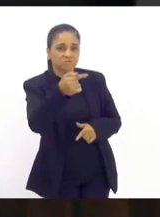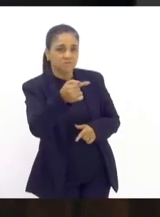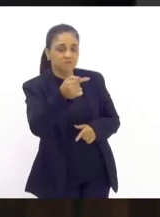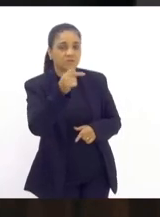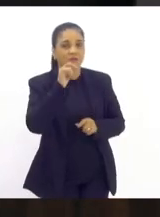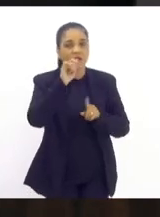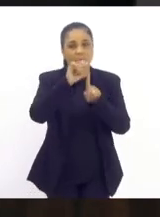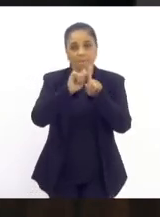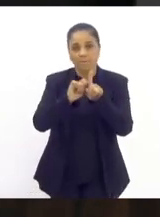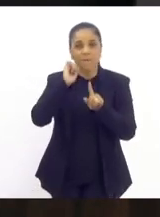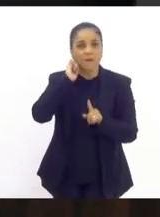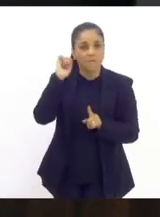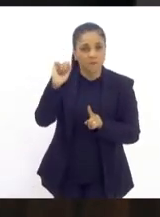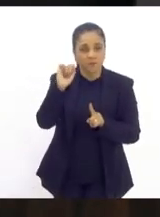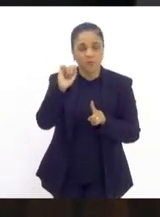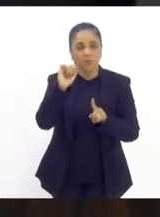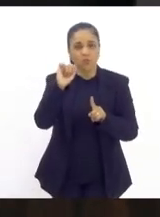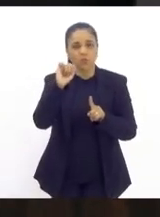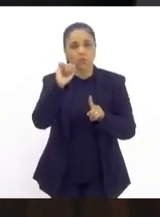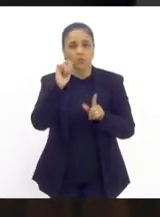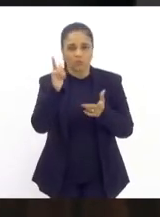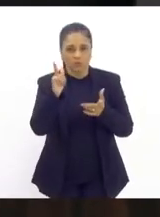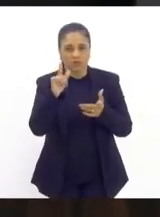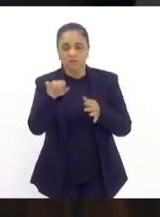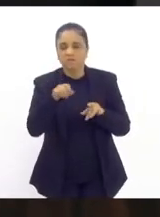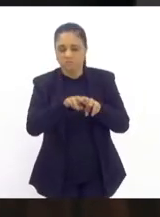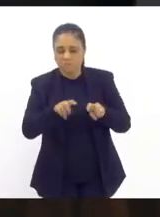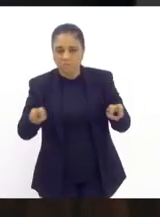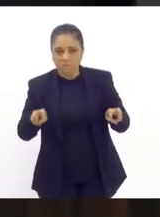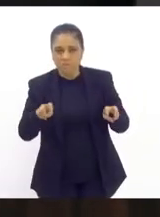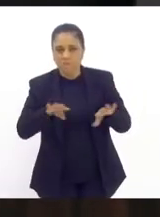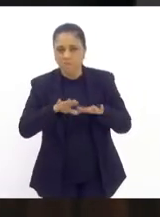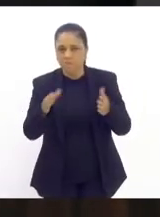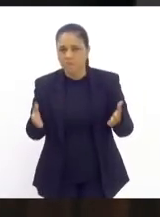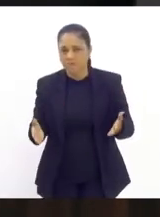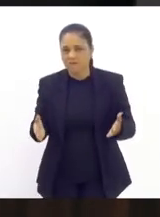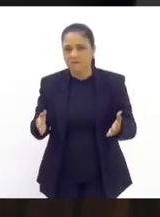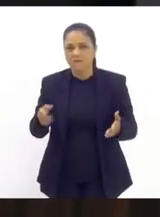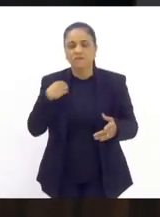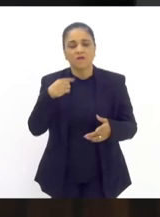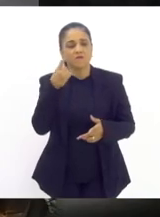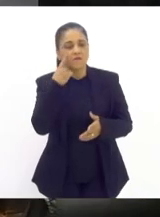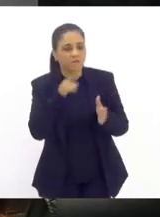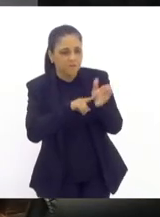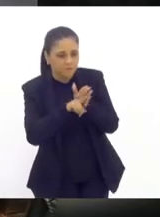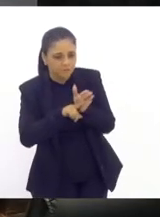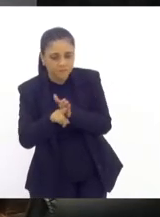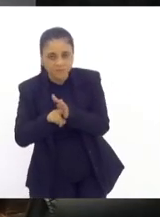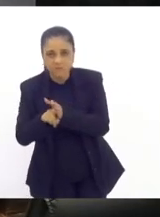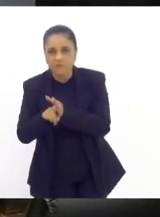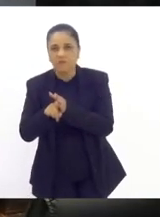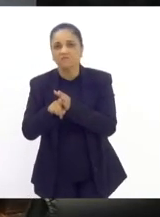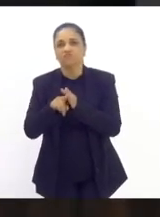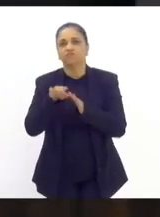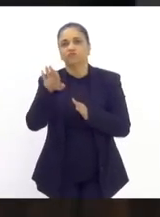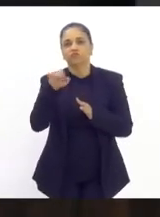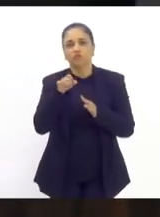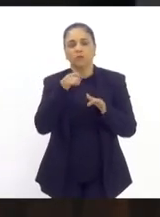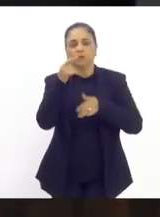nossa mão e a mesa vou verificar qualquer coisa pode chamar o trabalho a ordem Presidente